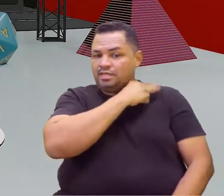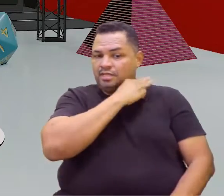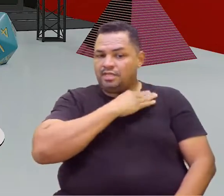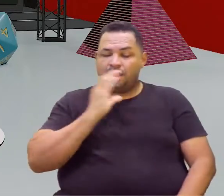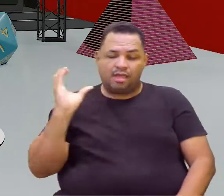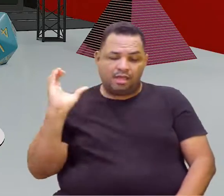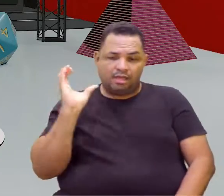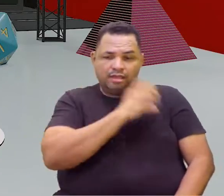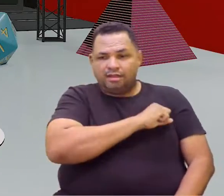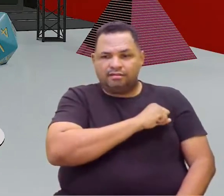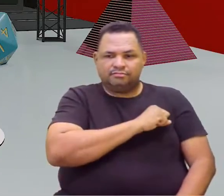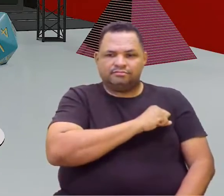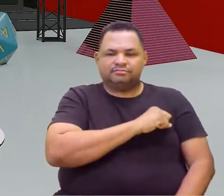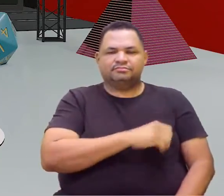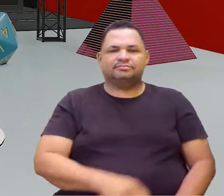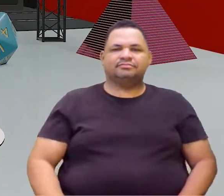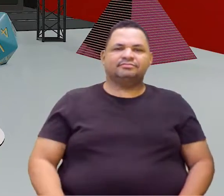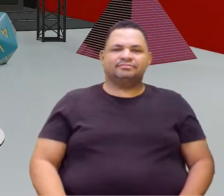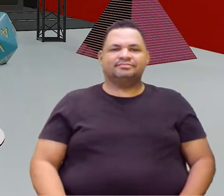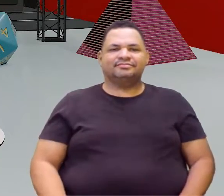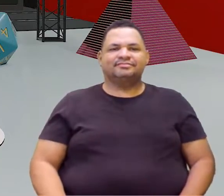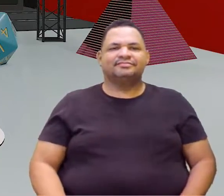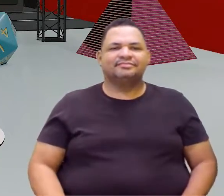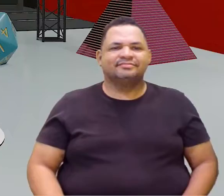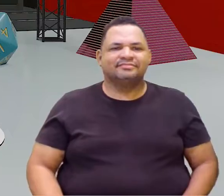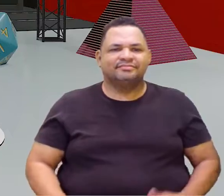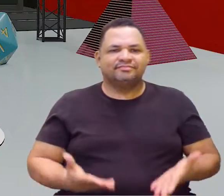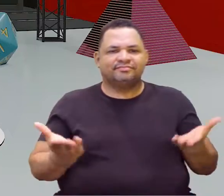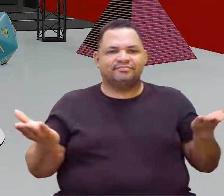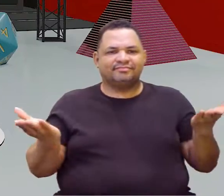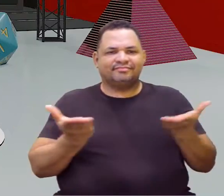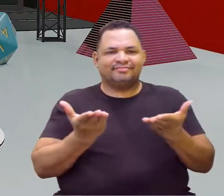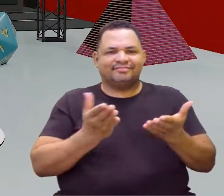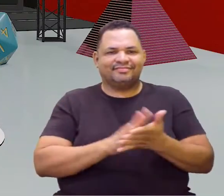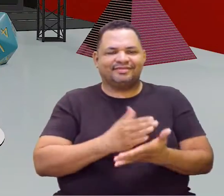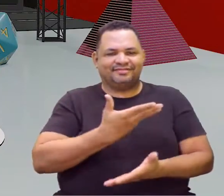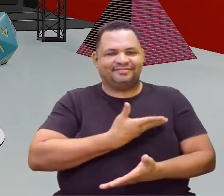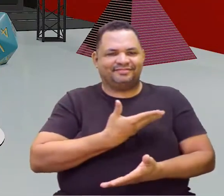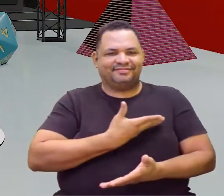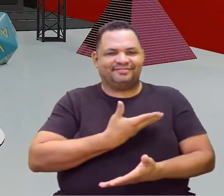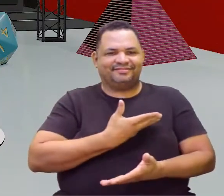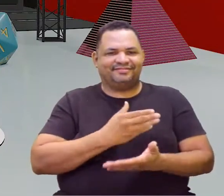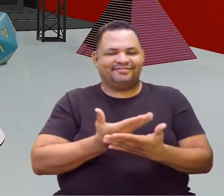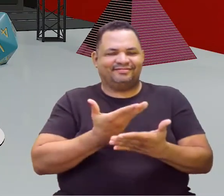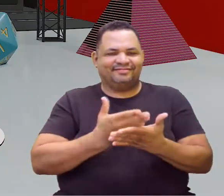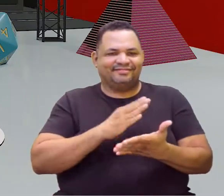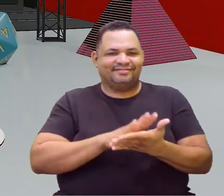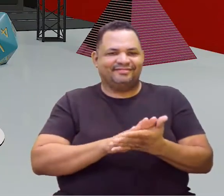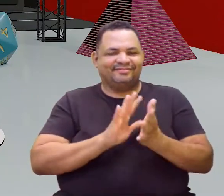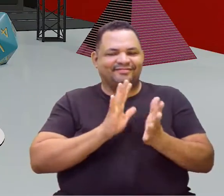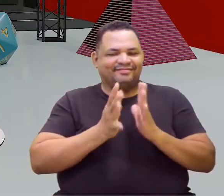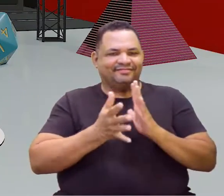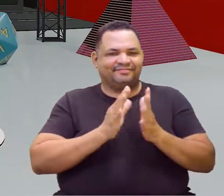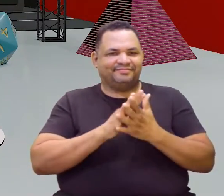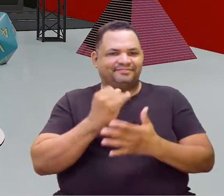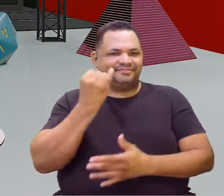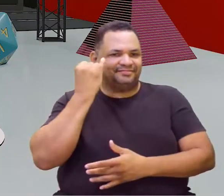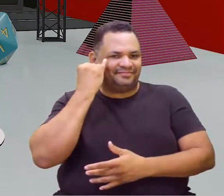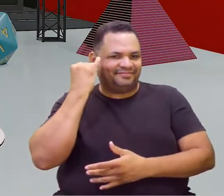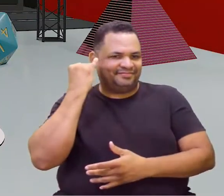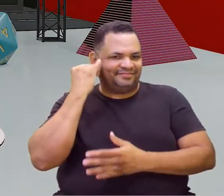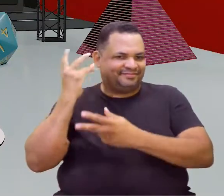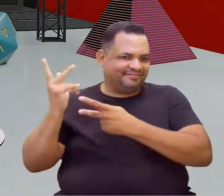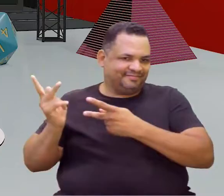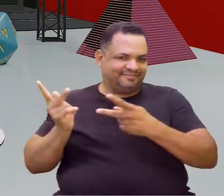É terceirão em ação. E hoje a gente está aqui com o nosso amigo, professor, intérprete de Libras, nosso amigo Sami.